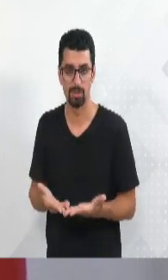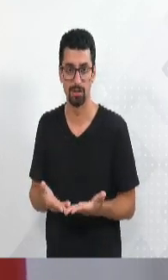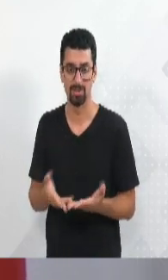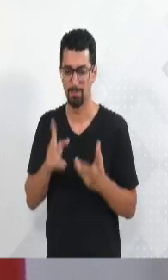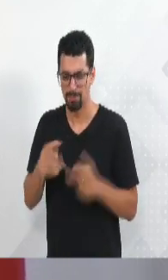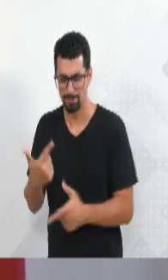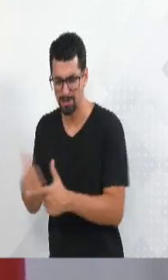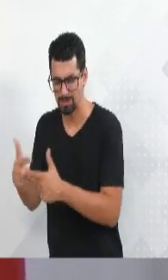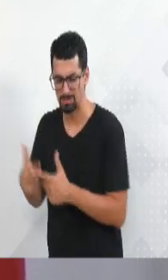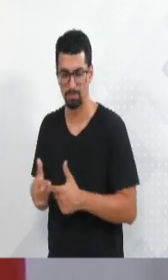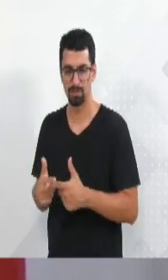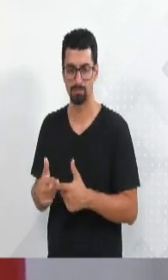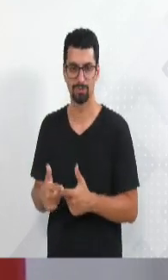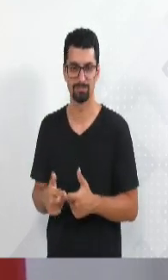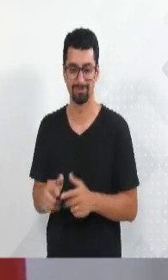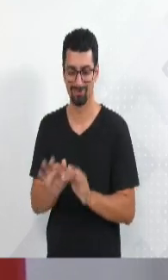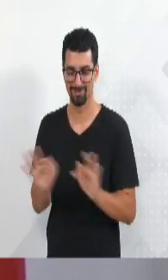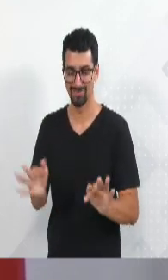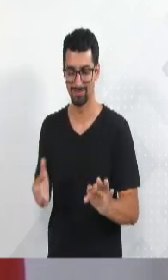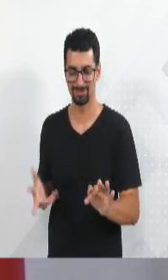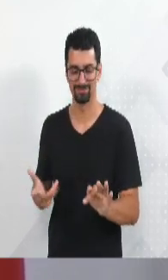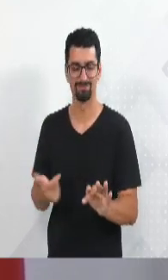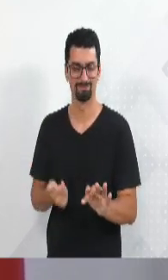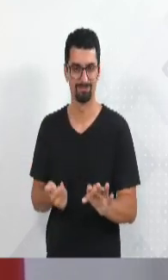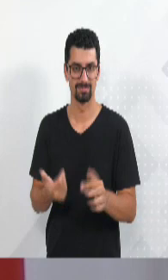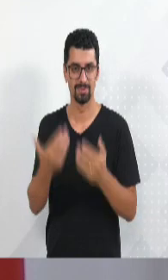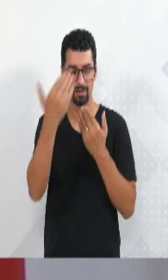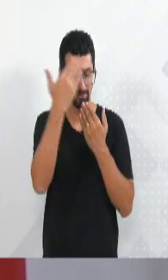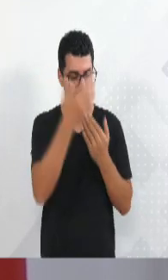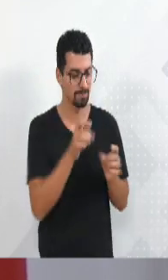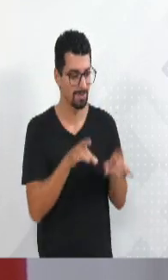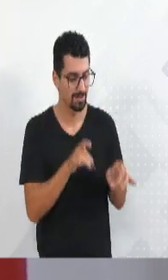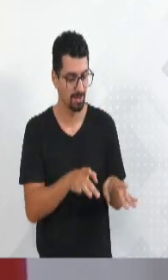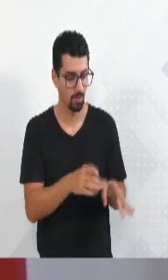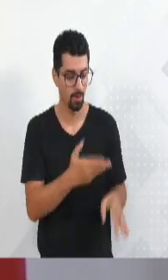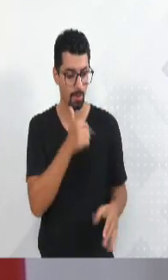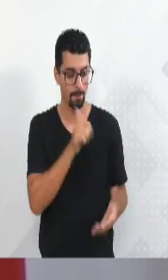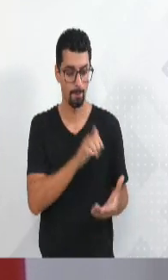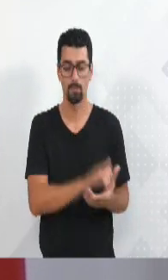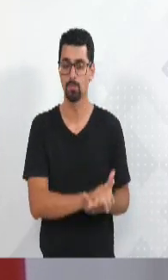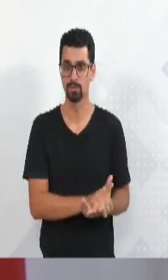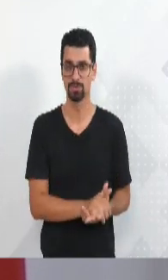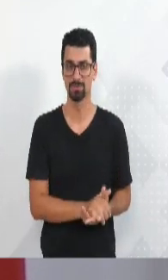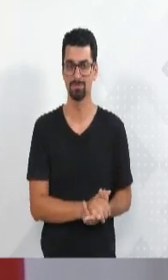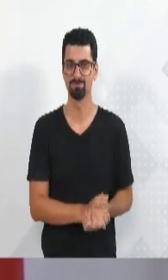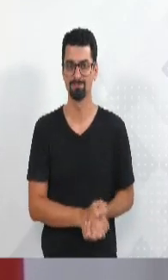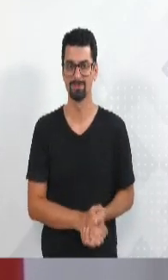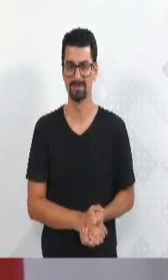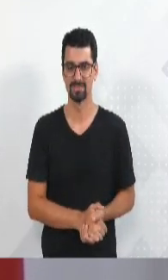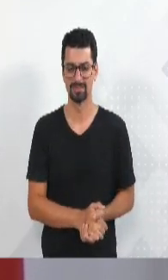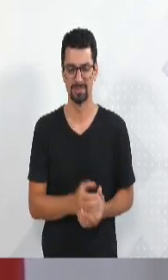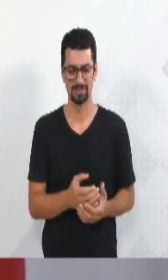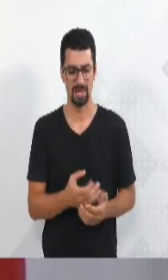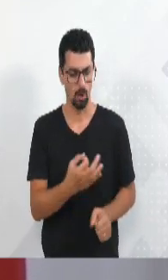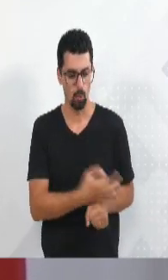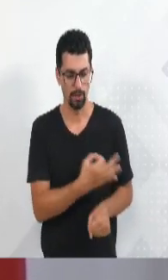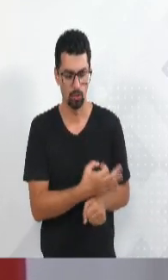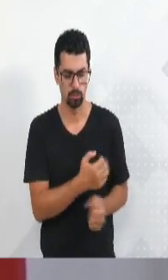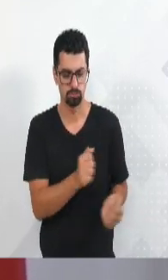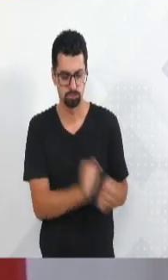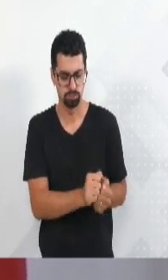maravilhosa agradeço em especial a minha esposa Cristiane Leite segurou tanta barra comigo